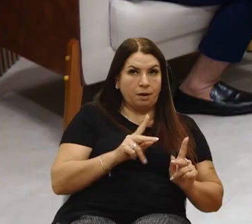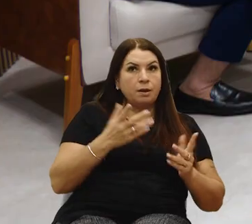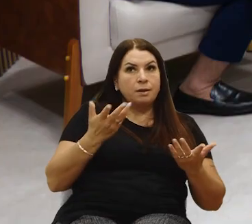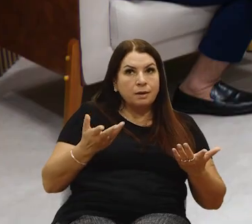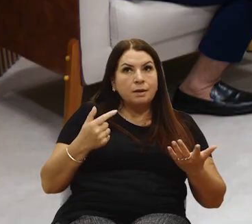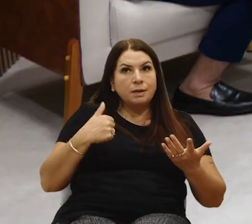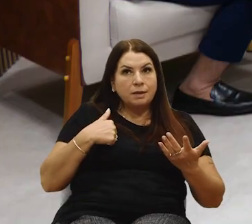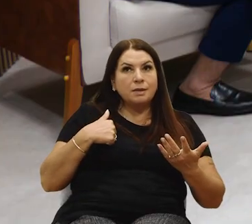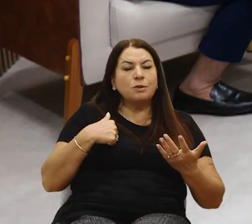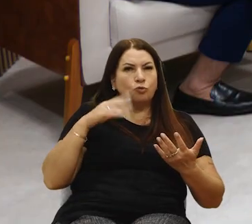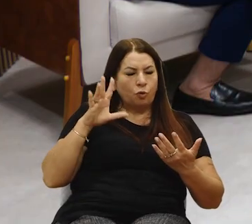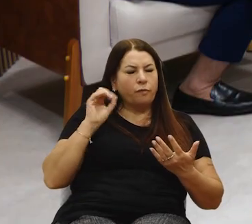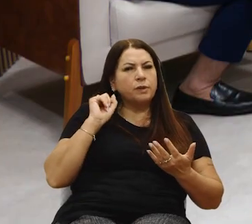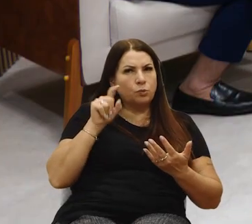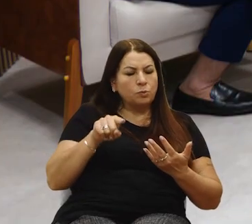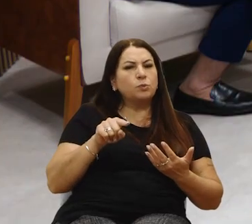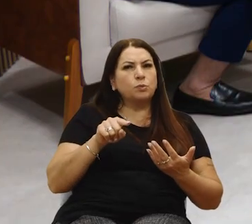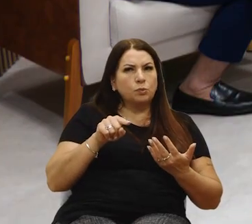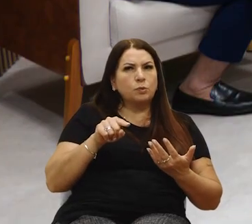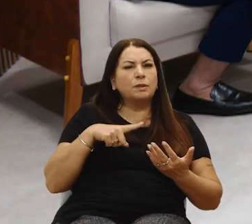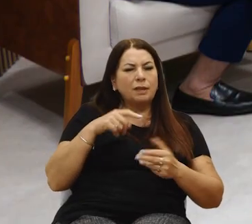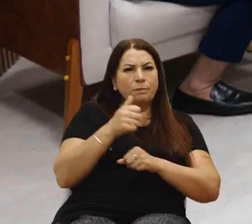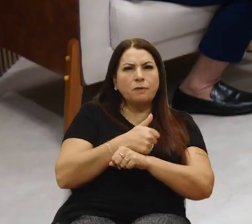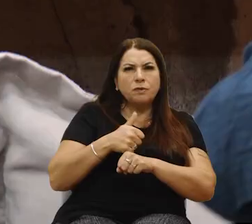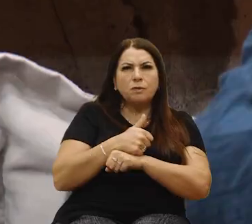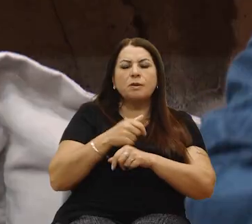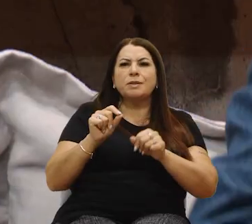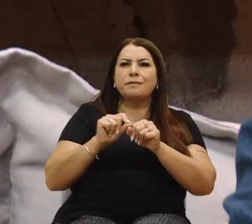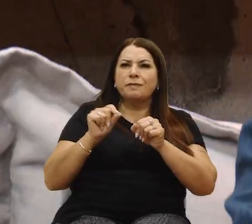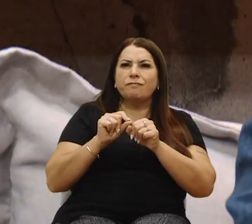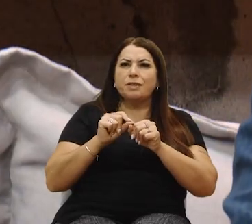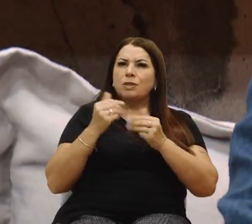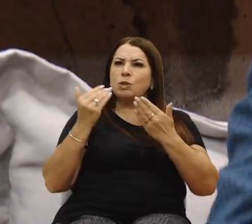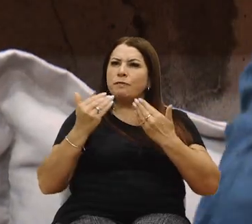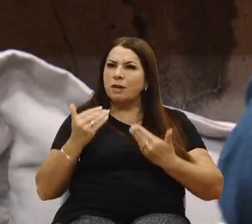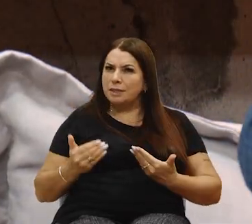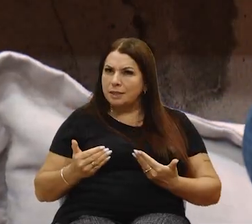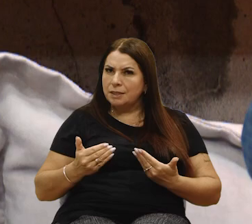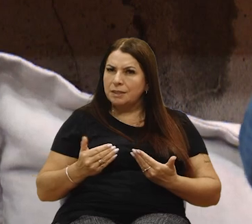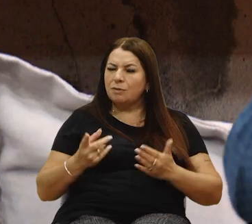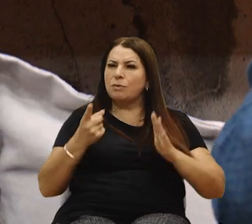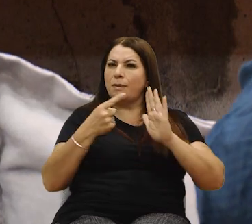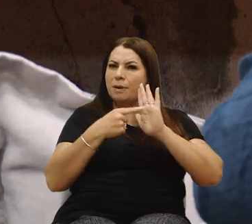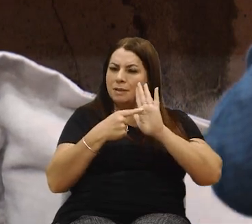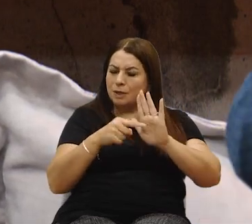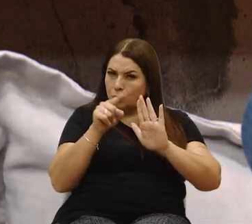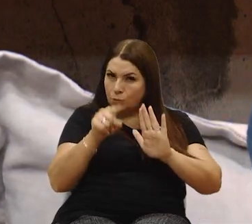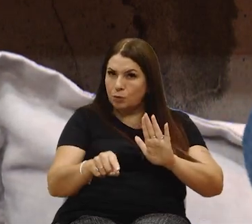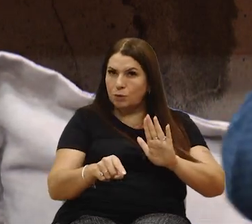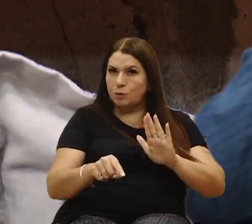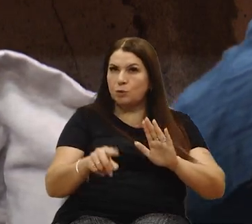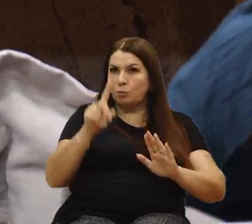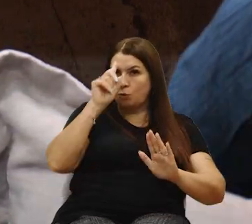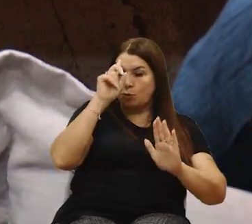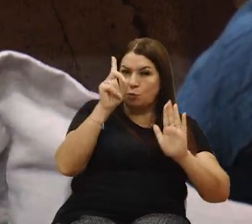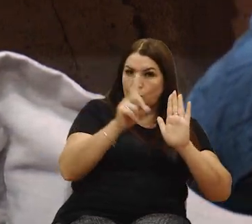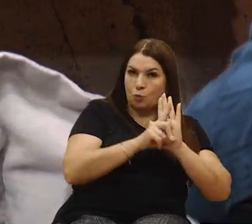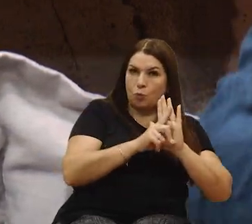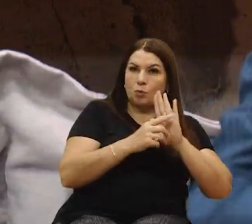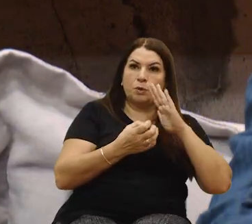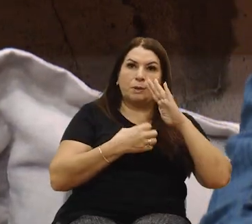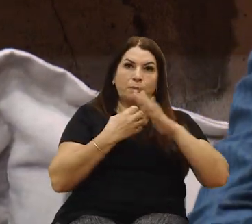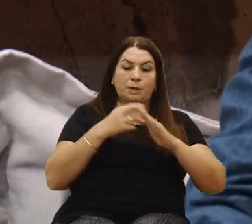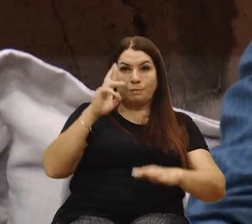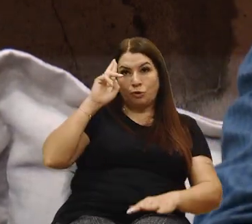e aí hoje a gente tem ouvido isso, tem profissionais que estão fazendo já essa avaliação e apresentam isso para o proprietário da empresa ou